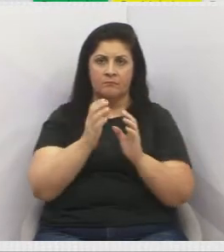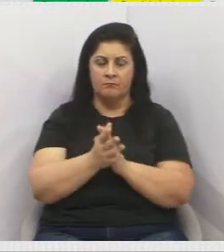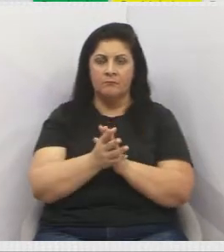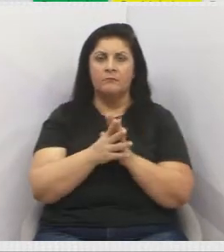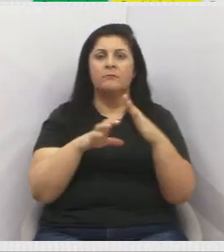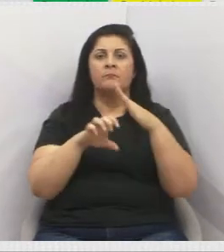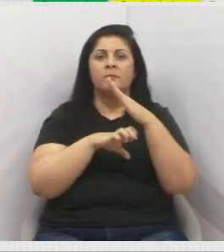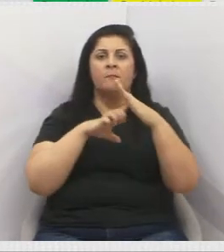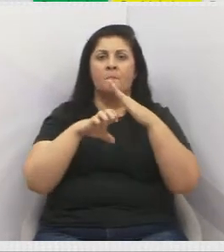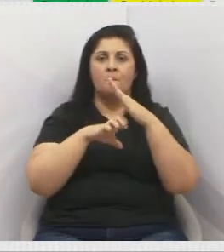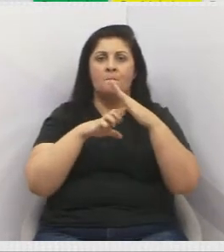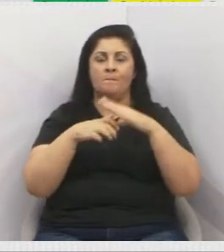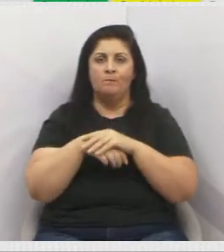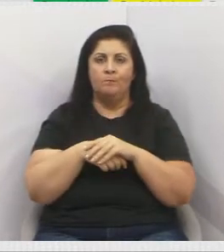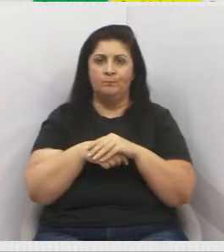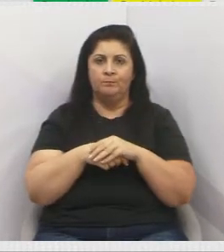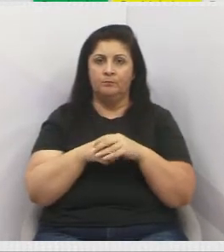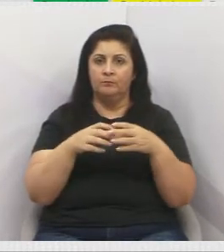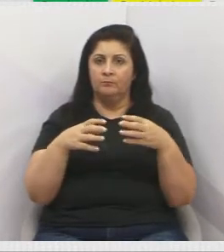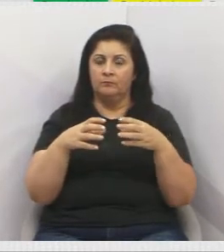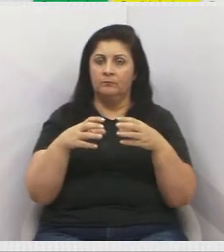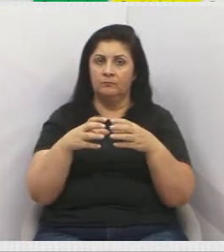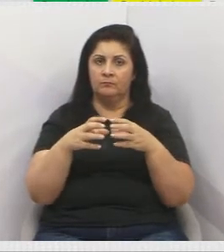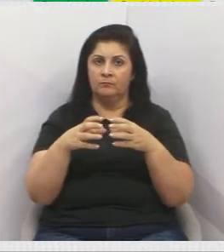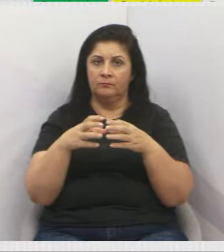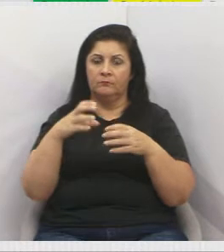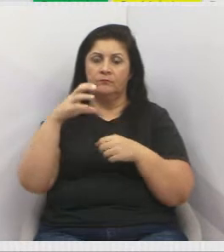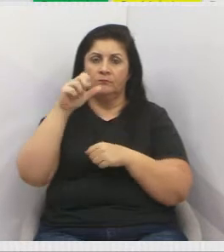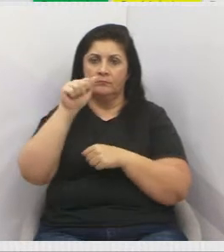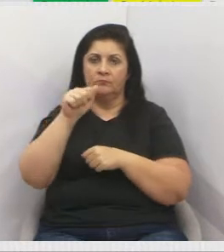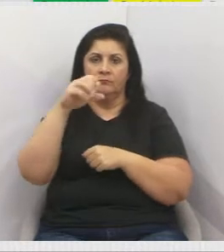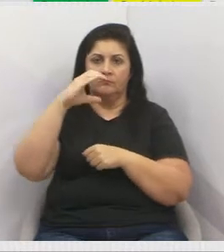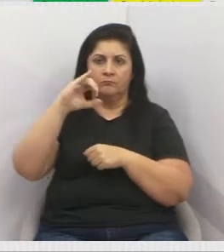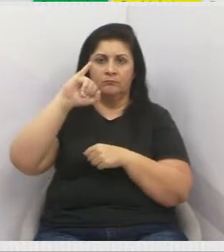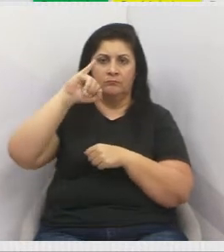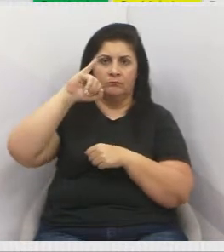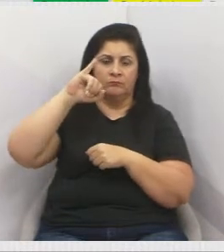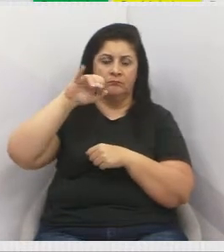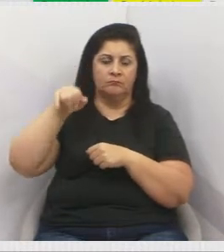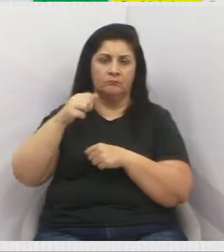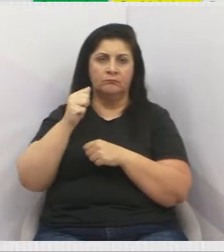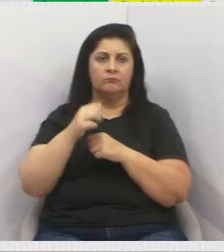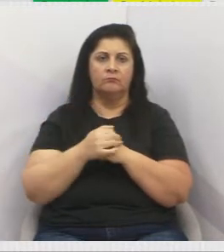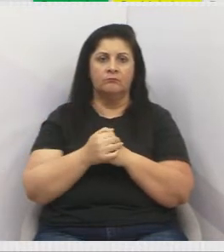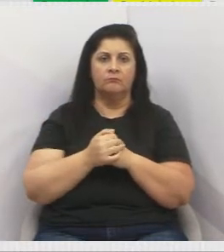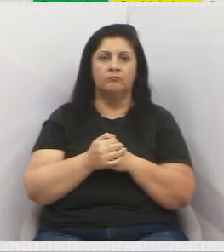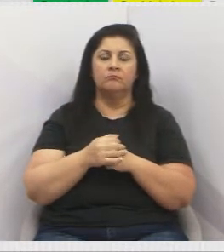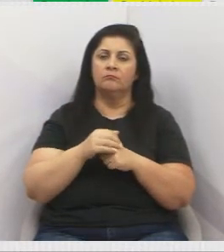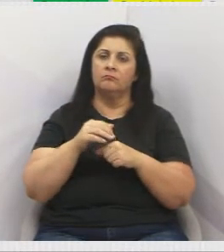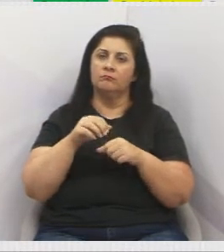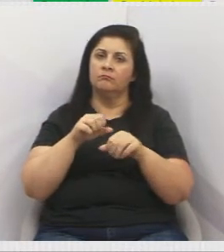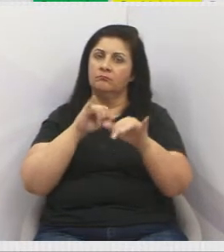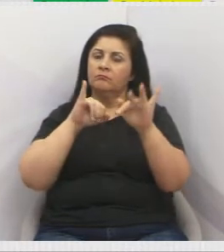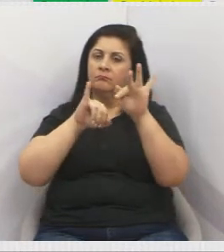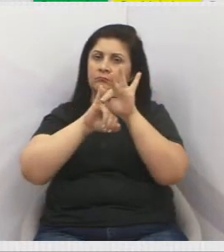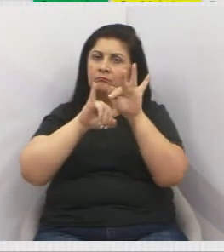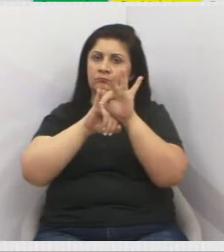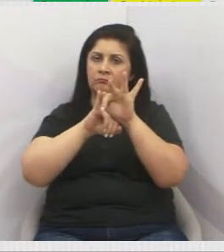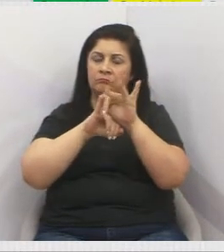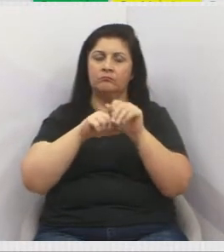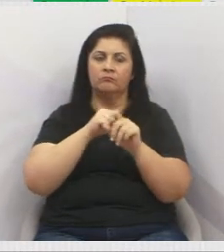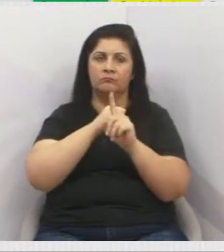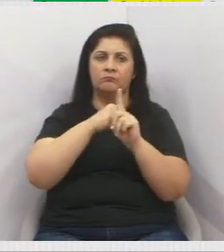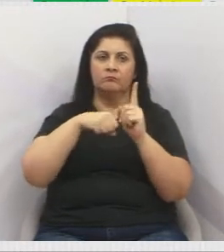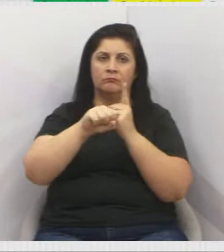empresas ou entidades profissionais, Associação Comercial e Industrial de Jacareí, entidades acadêmicas de pesquisa, Instituto Federal e Organização da Sociedade